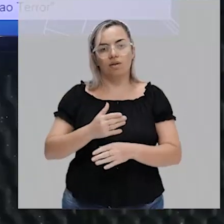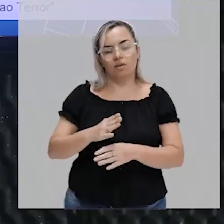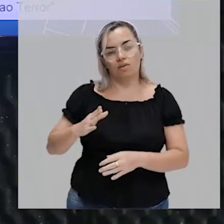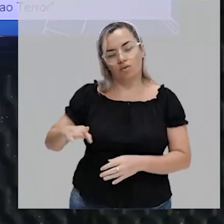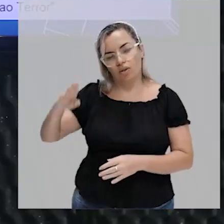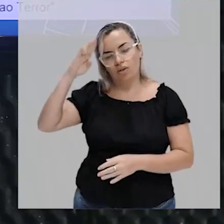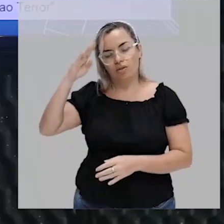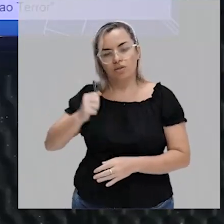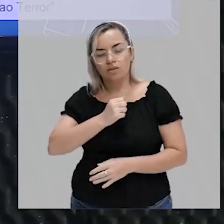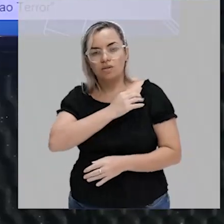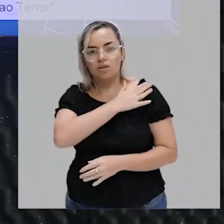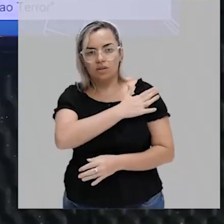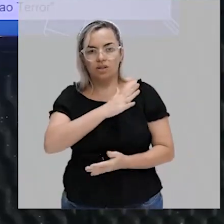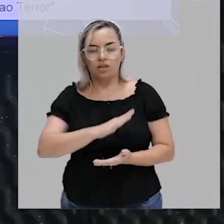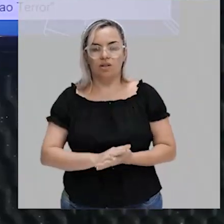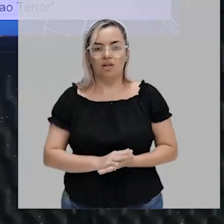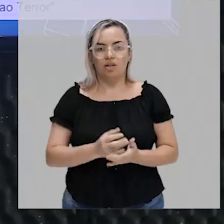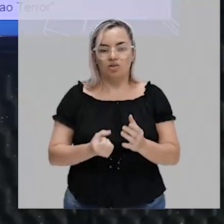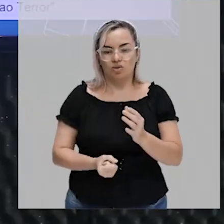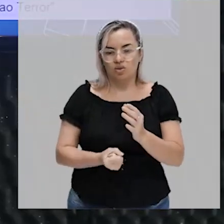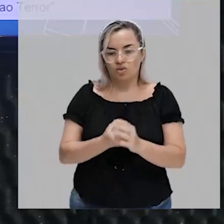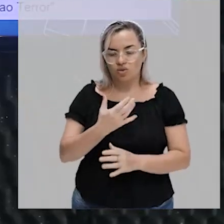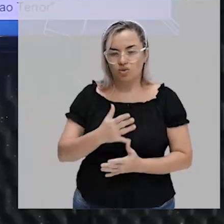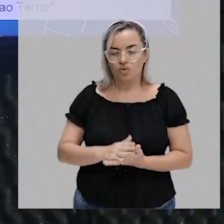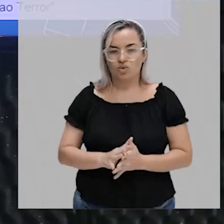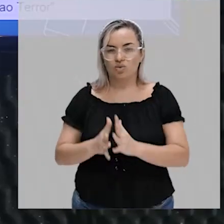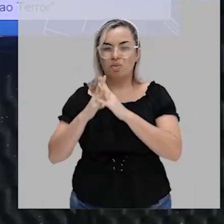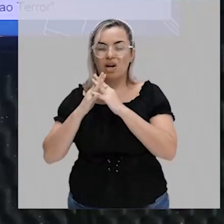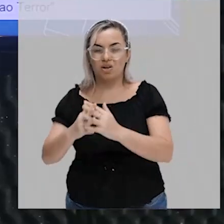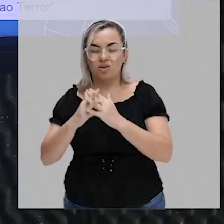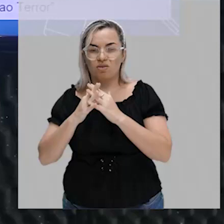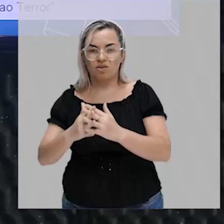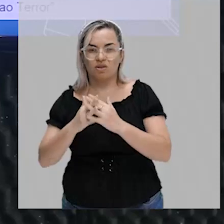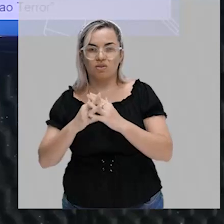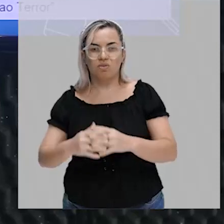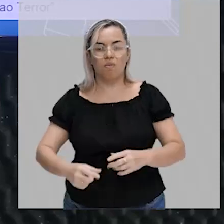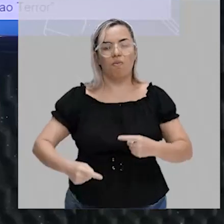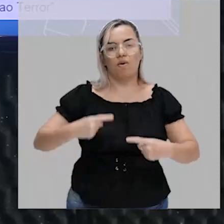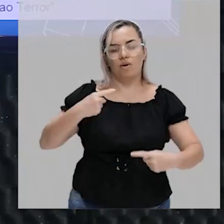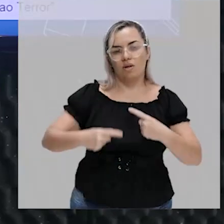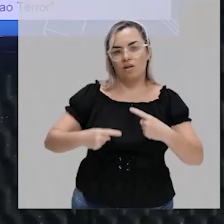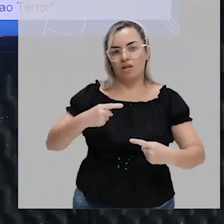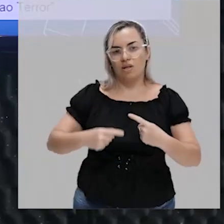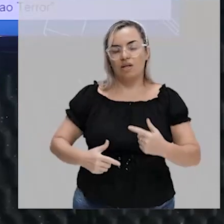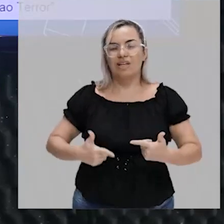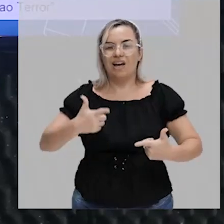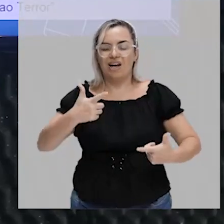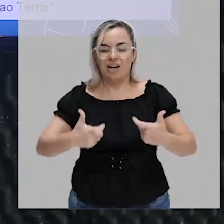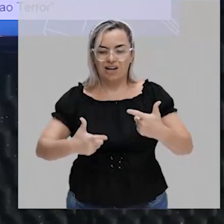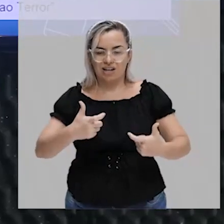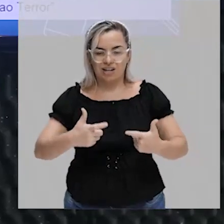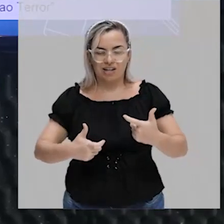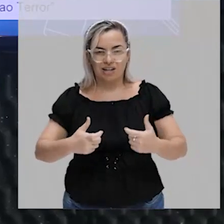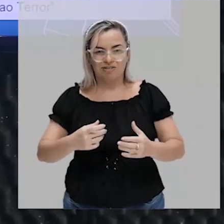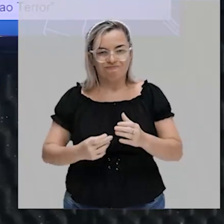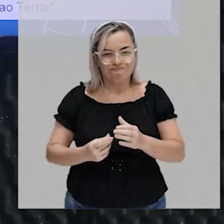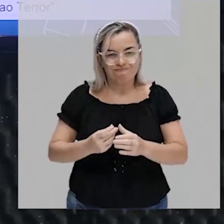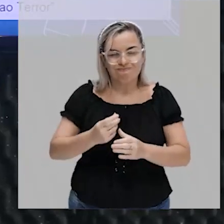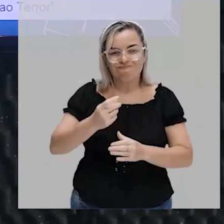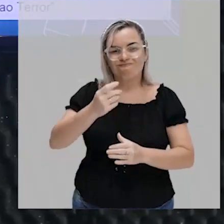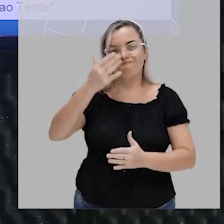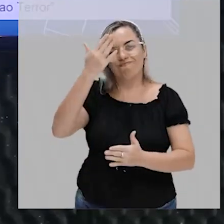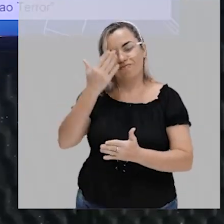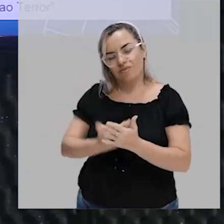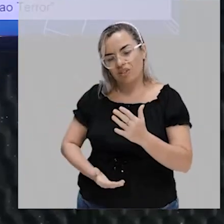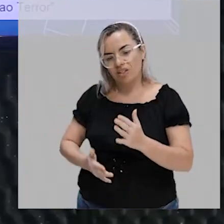grande instabilidade política, a guerra ficou muito cara, né? E os Estados Unidos tiveram aí que retirar suas tropas, isso 20 anos